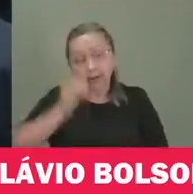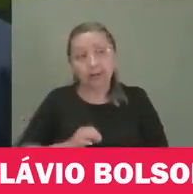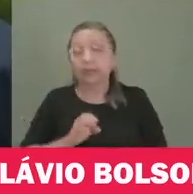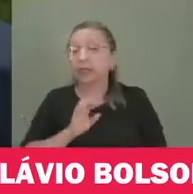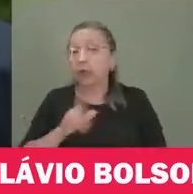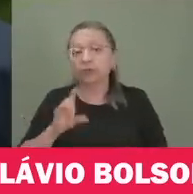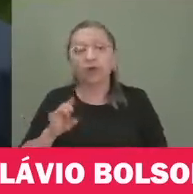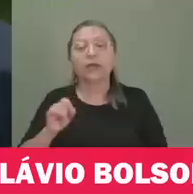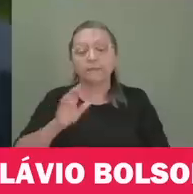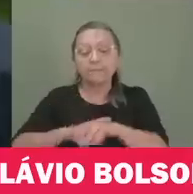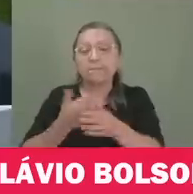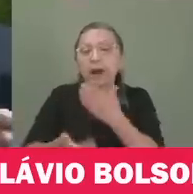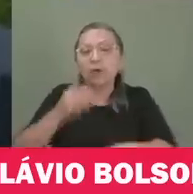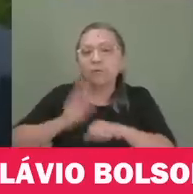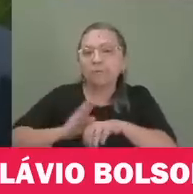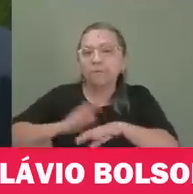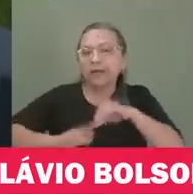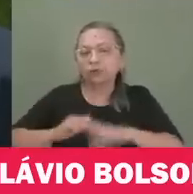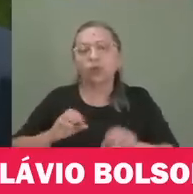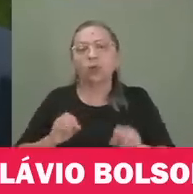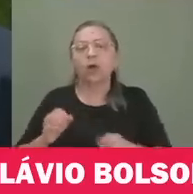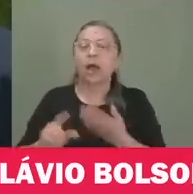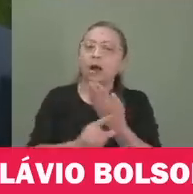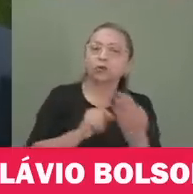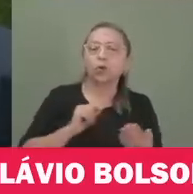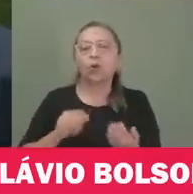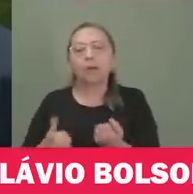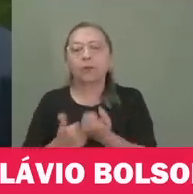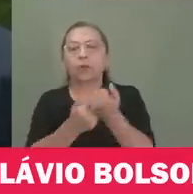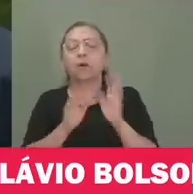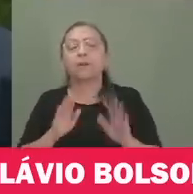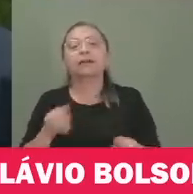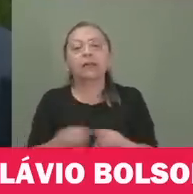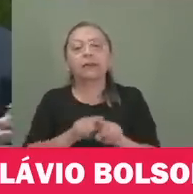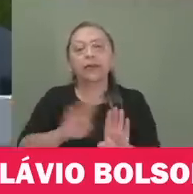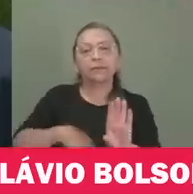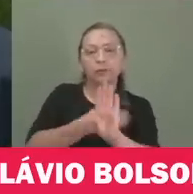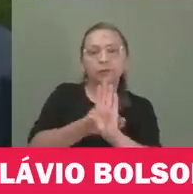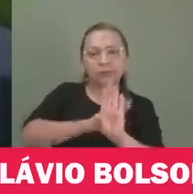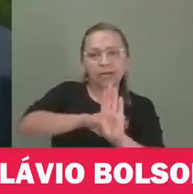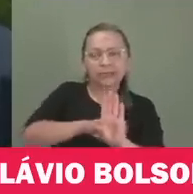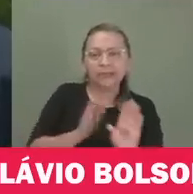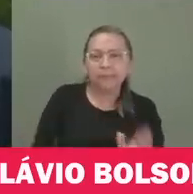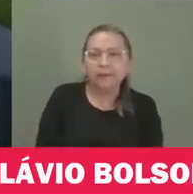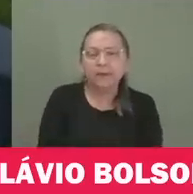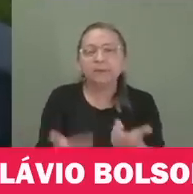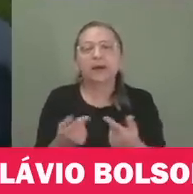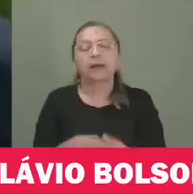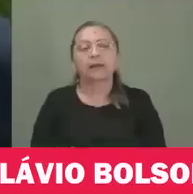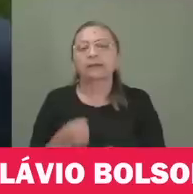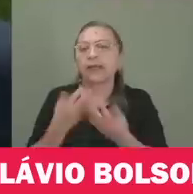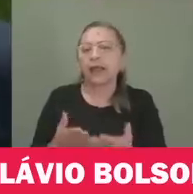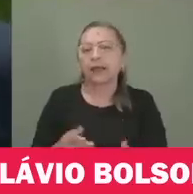quem praticou, colocou a mão na massa, como autor ou coautor, mas quem induziu, quer incutir, é plantar a